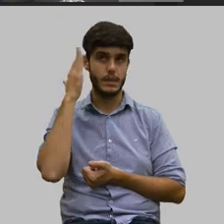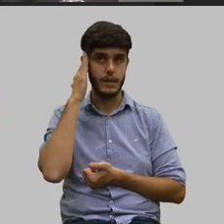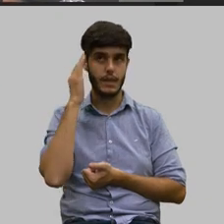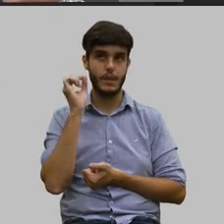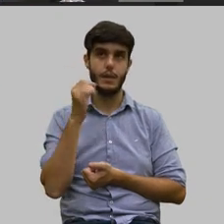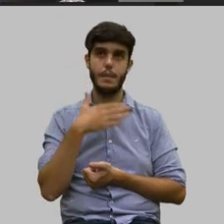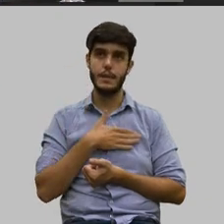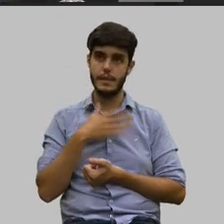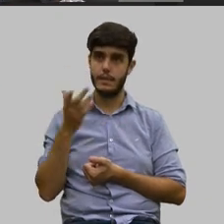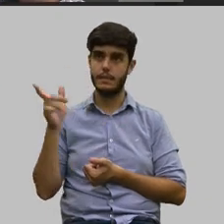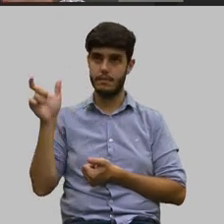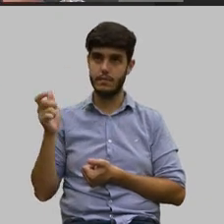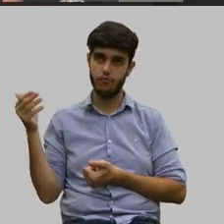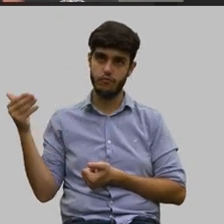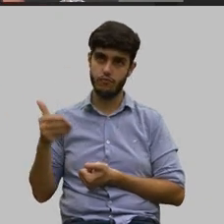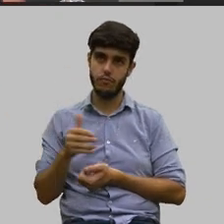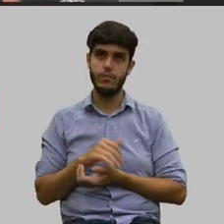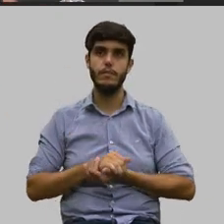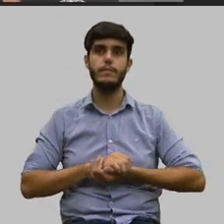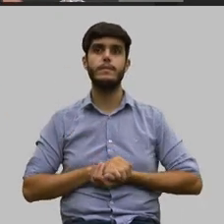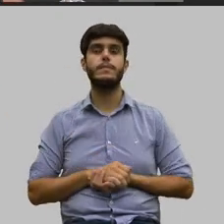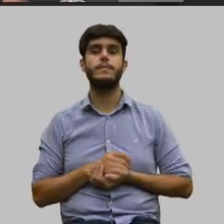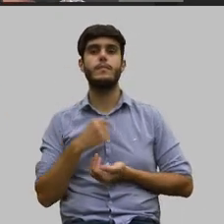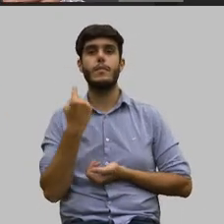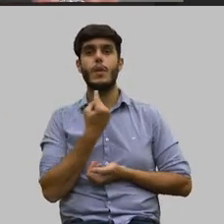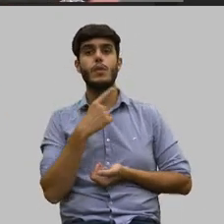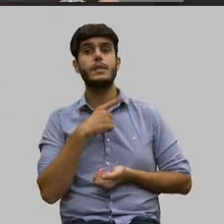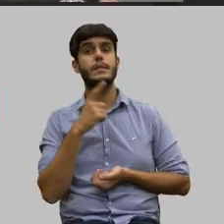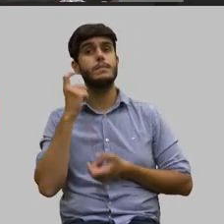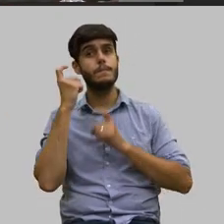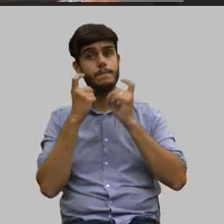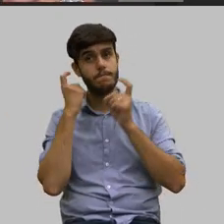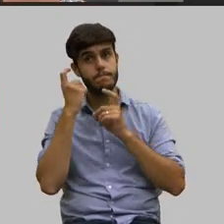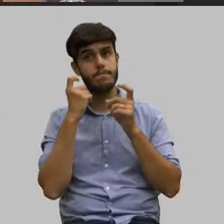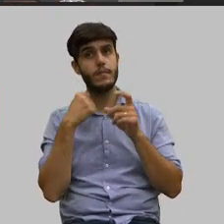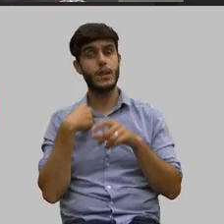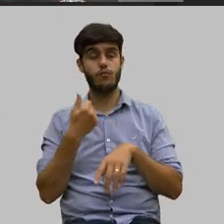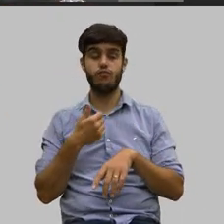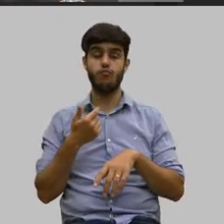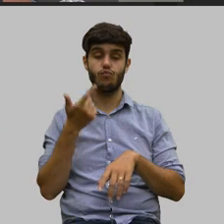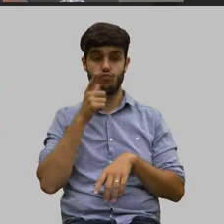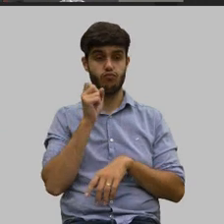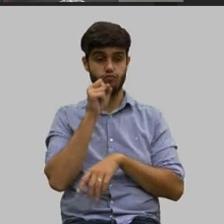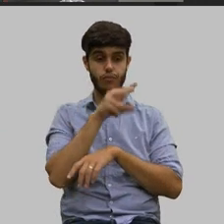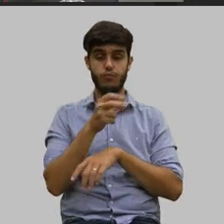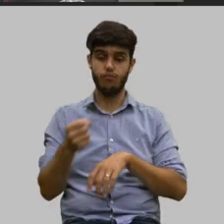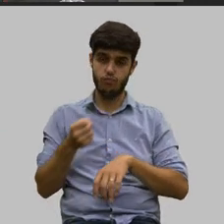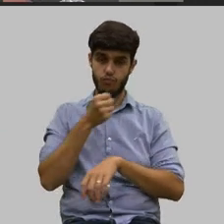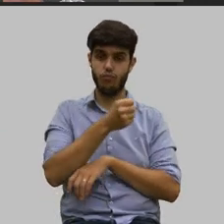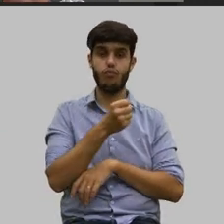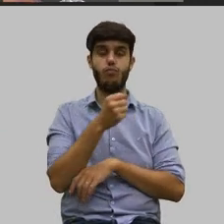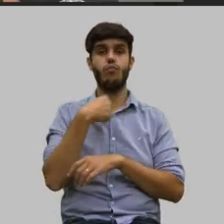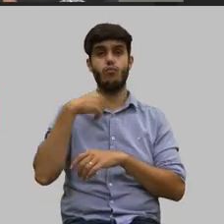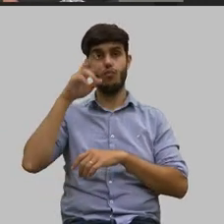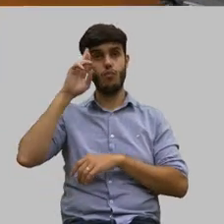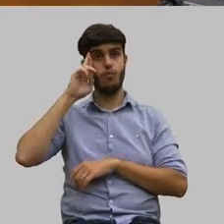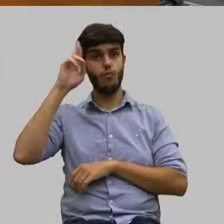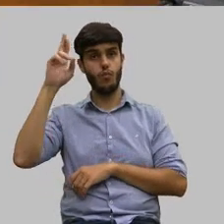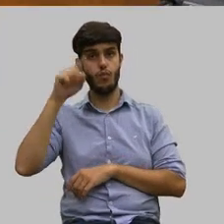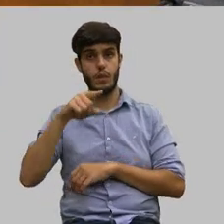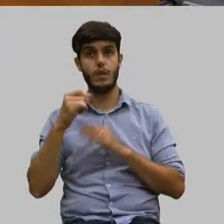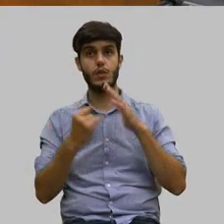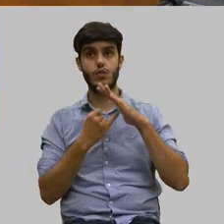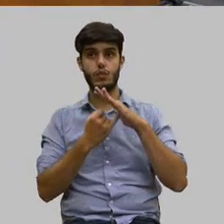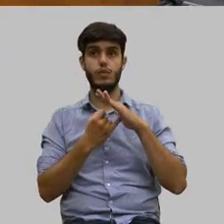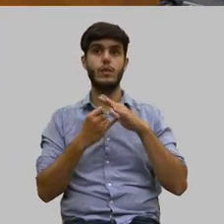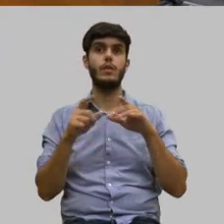tê-lo aqui eh a gente tem uma preocupação desde que eu assumi o comando da instituição e a gente tinha percebido eh não